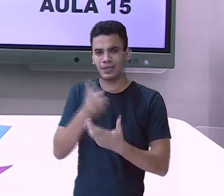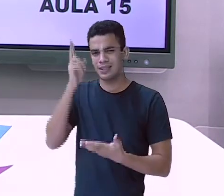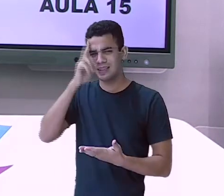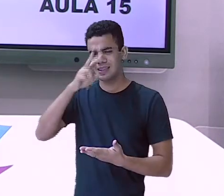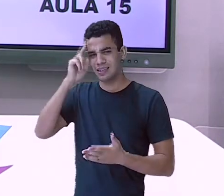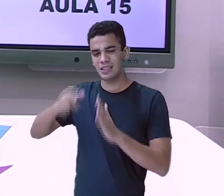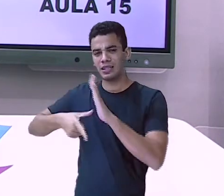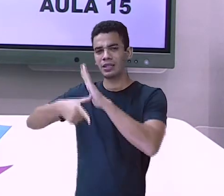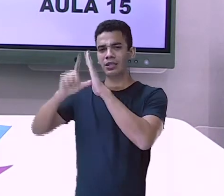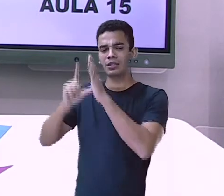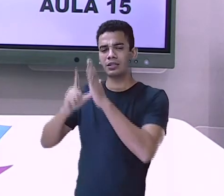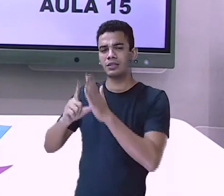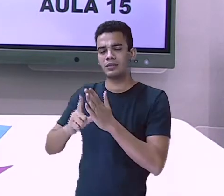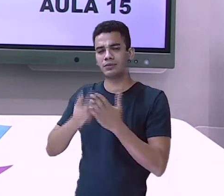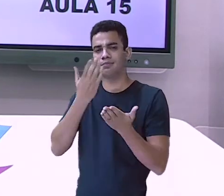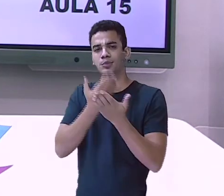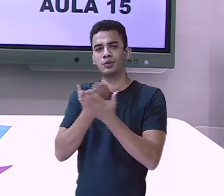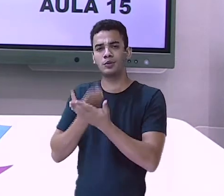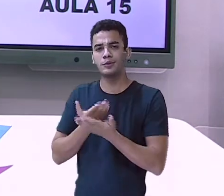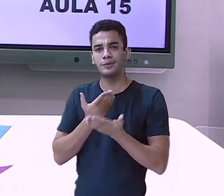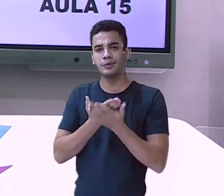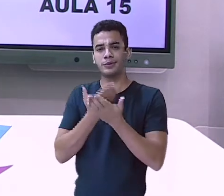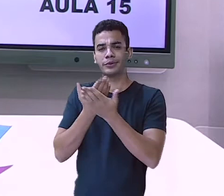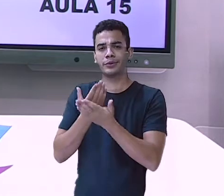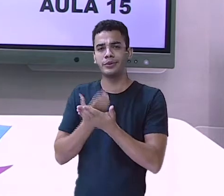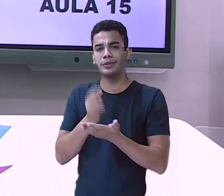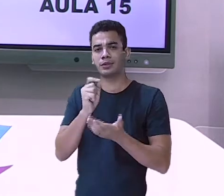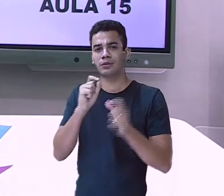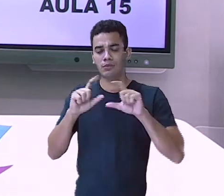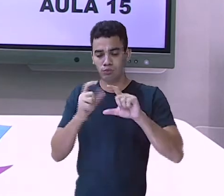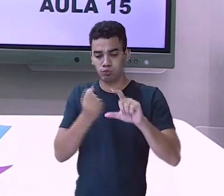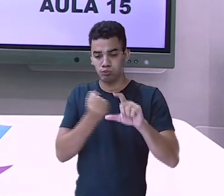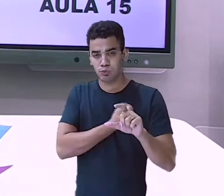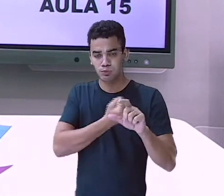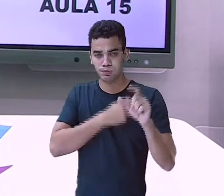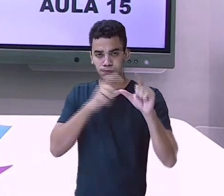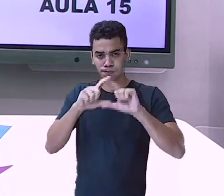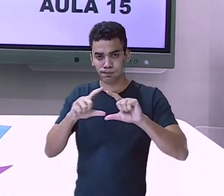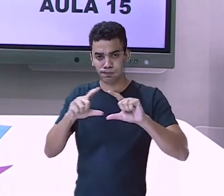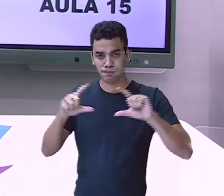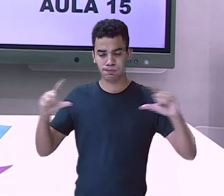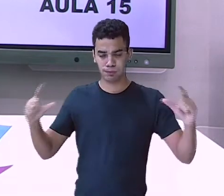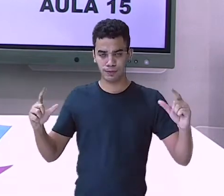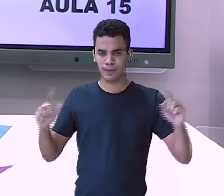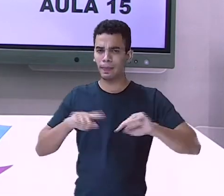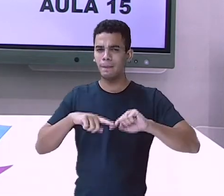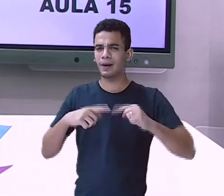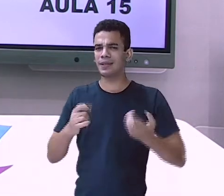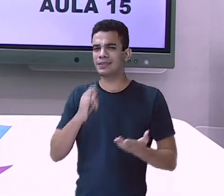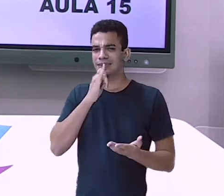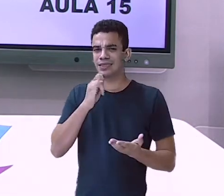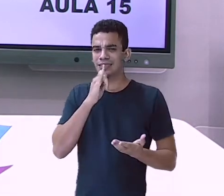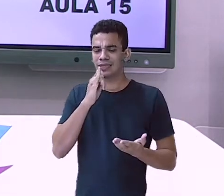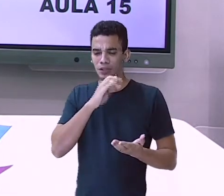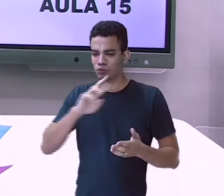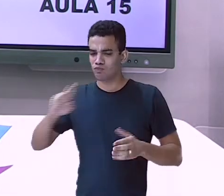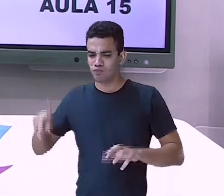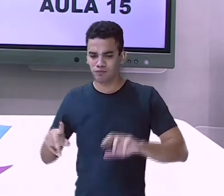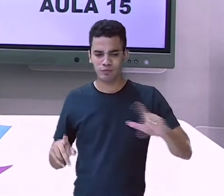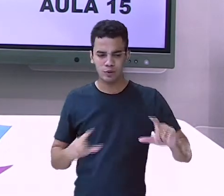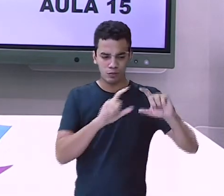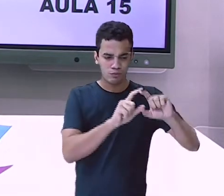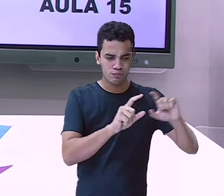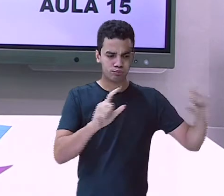vai resolvendo as operações. Qual a diferença entre expressão numérica e expressão algébrica?